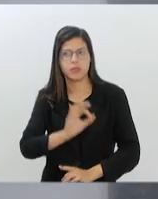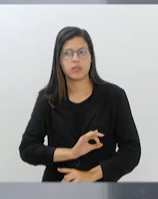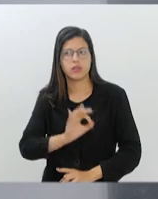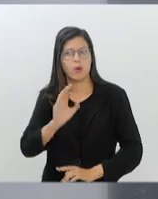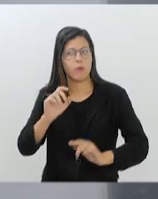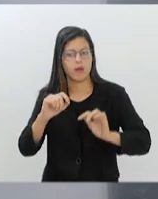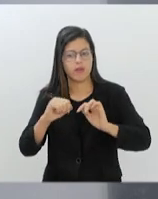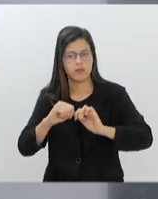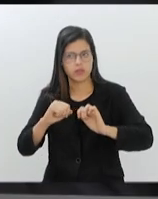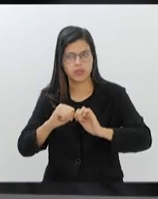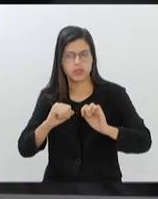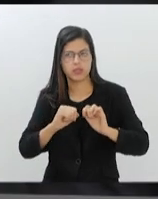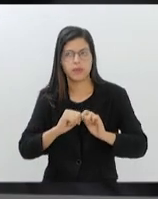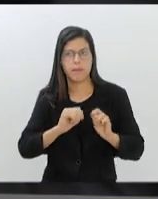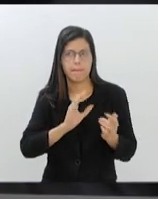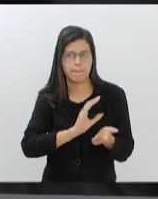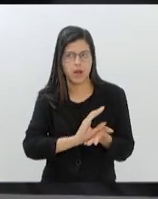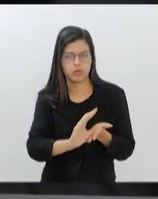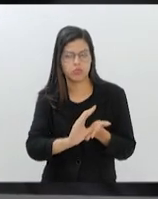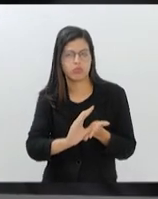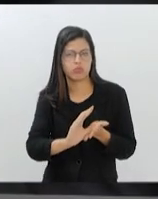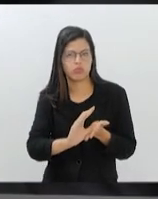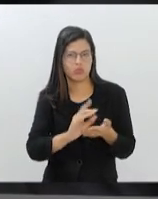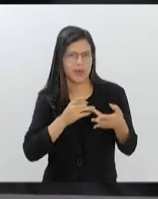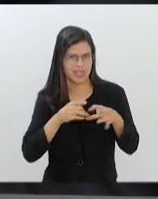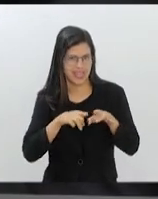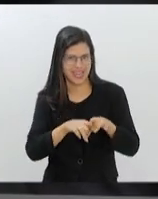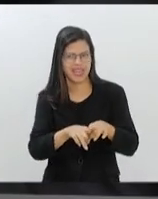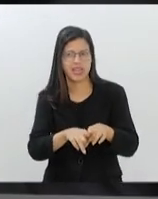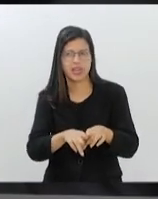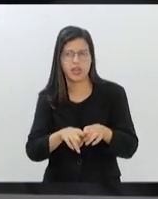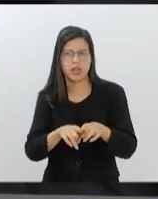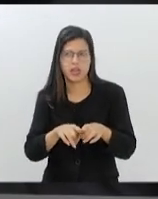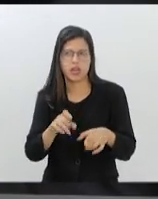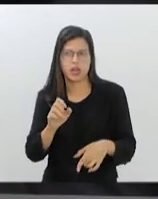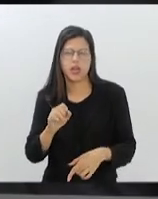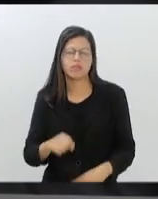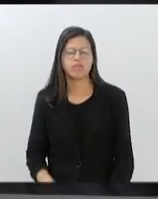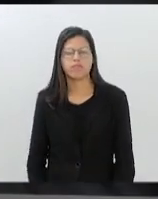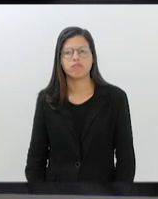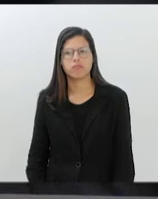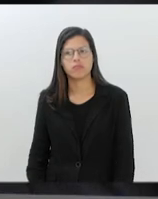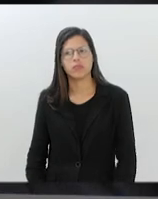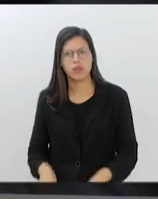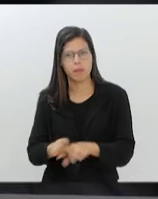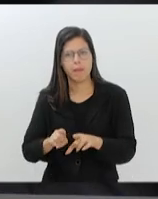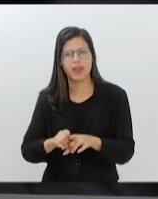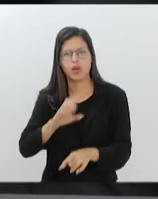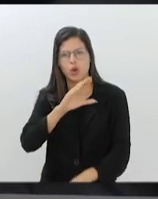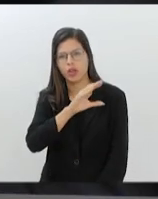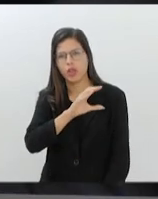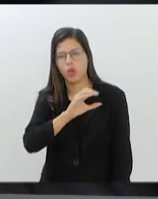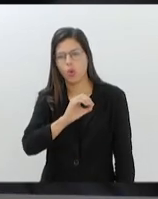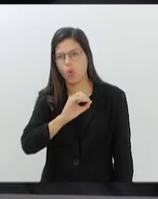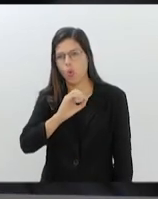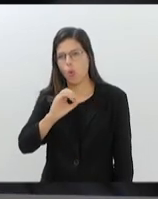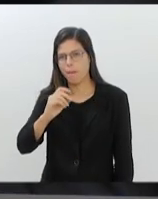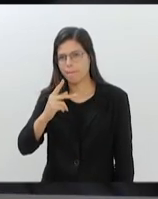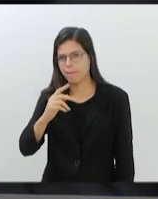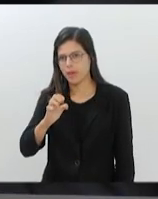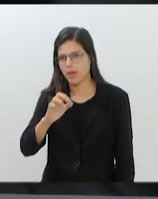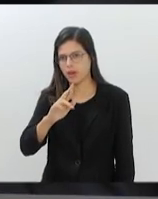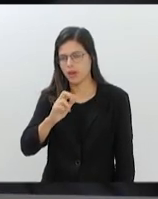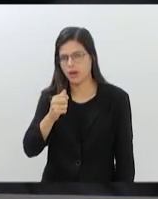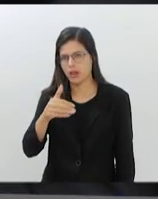fazer patrocínios patrocínios de termos de cooperação técnica a gente entrou nesse ano